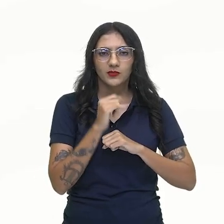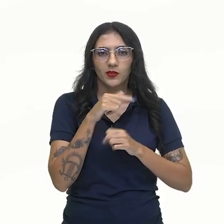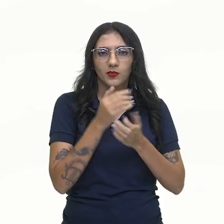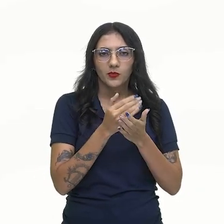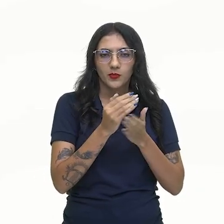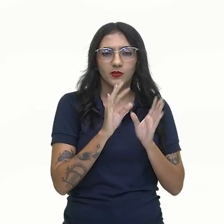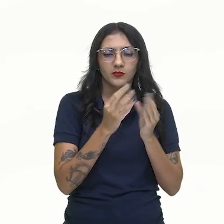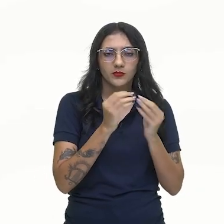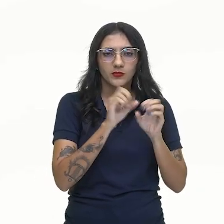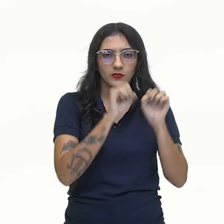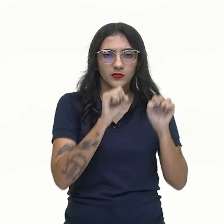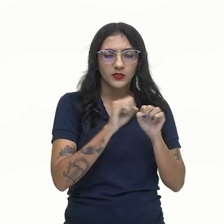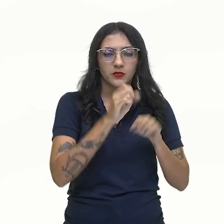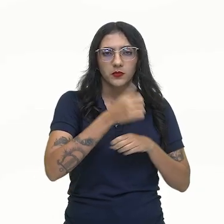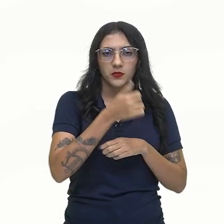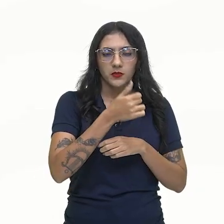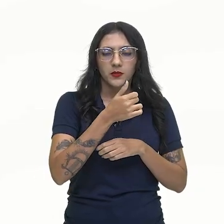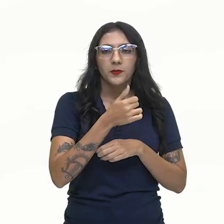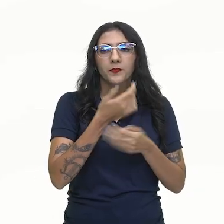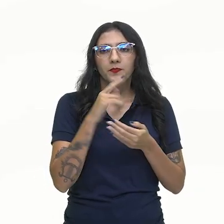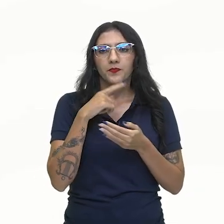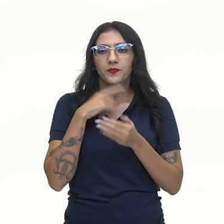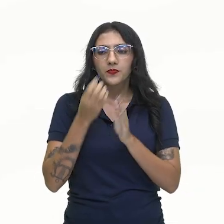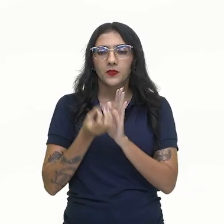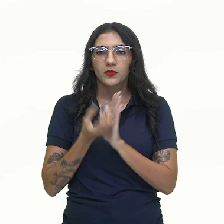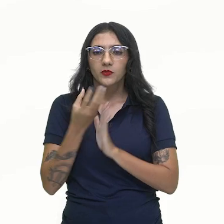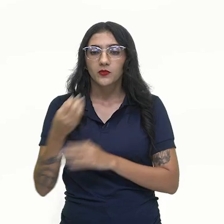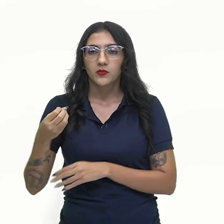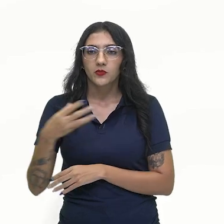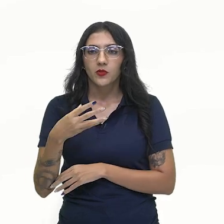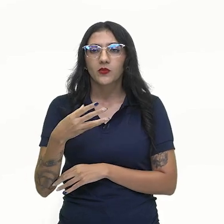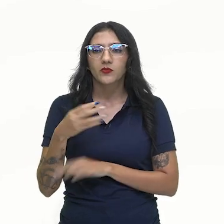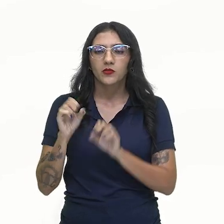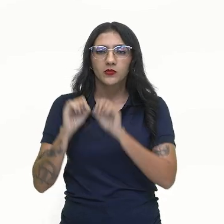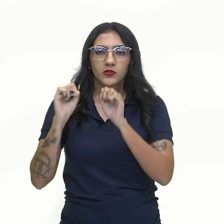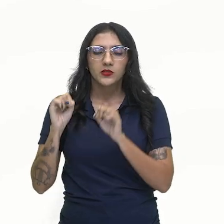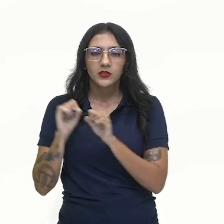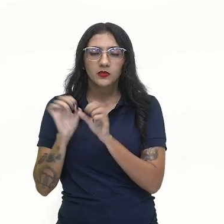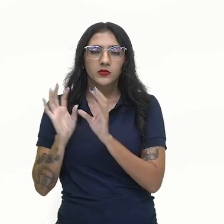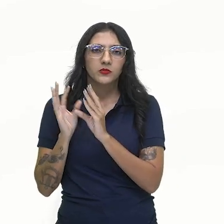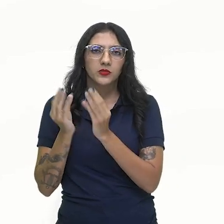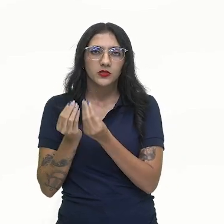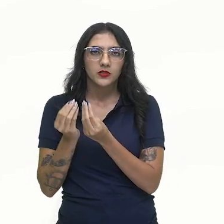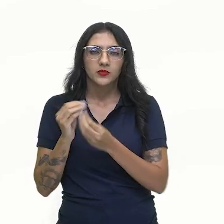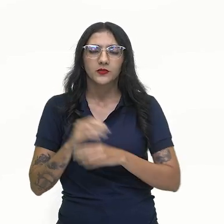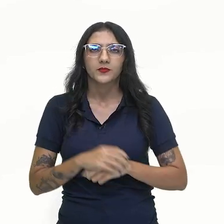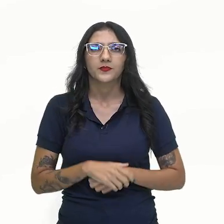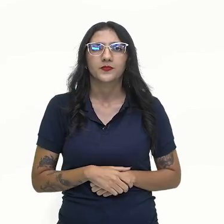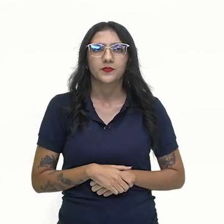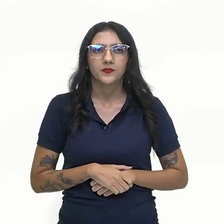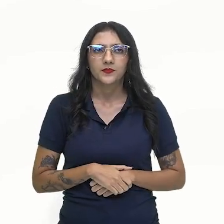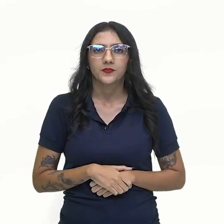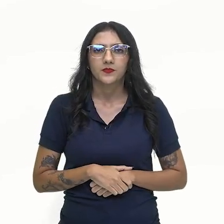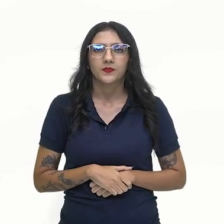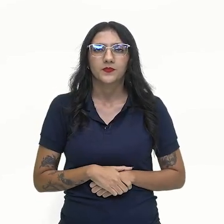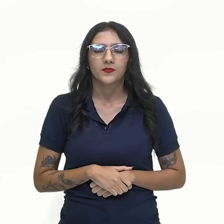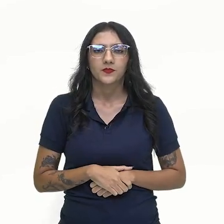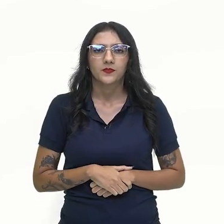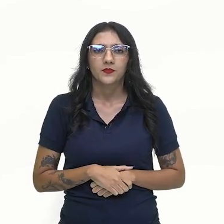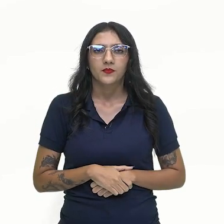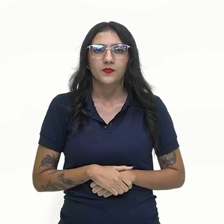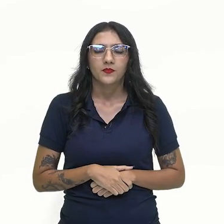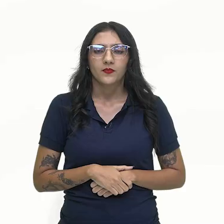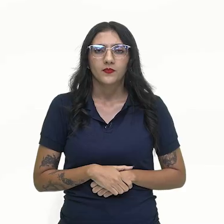iniciais, do sistema inicial, que vão formar novas substâncias, ok?